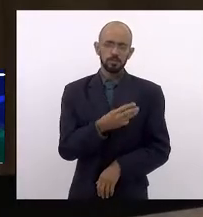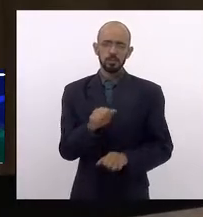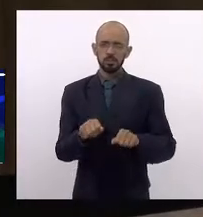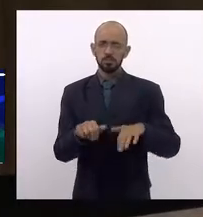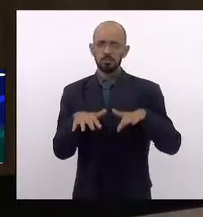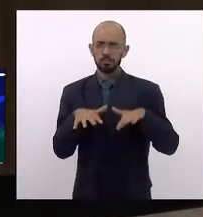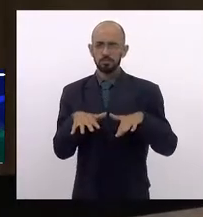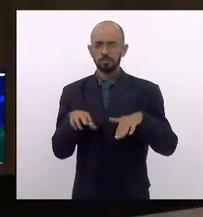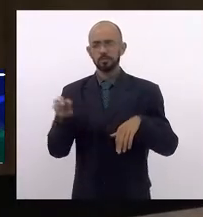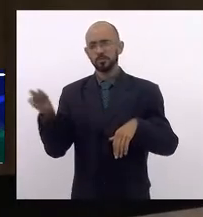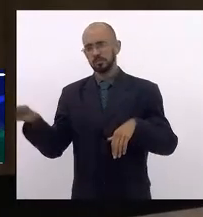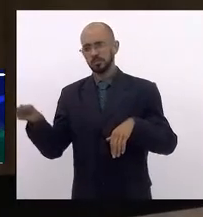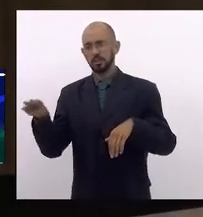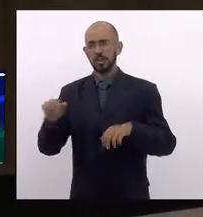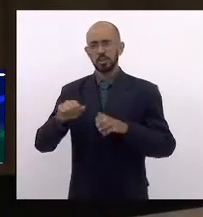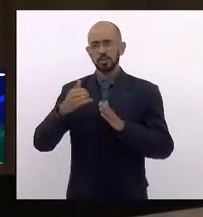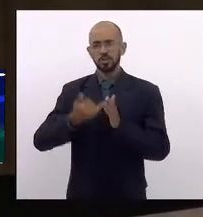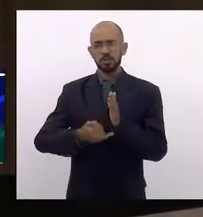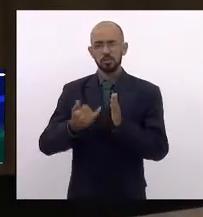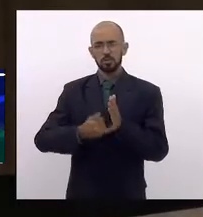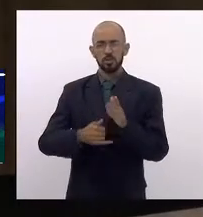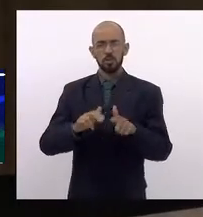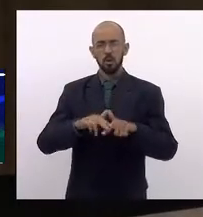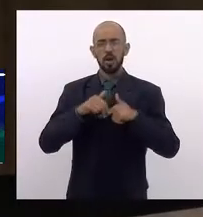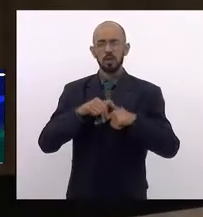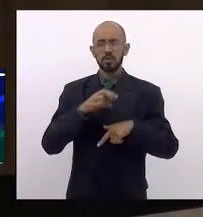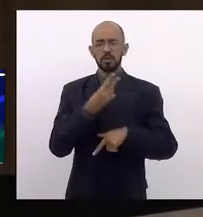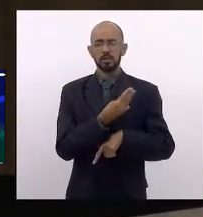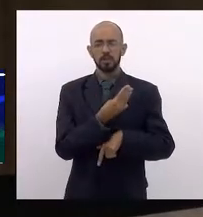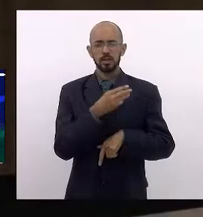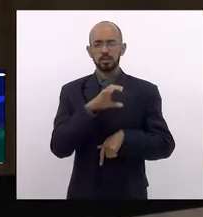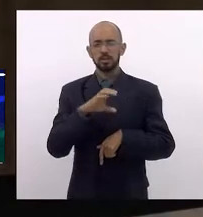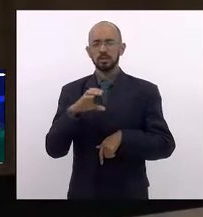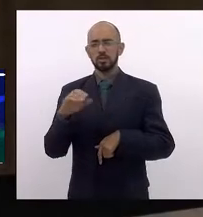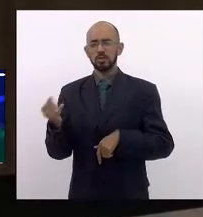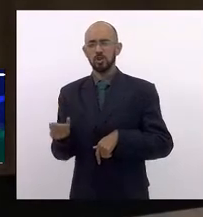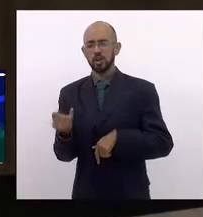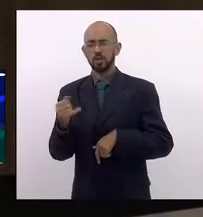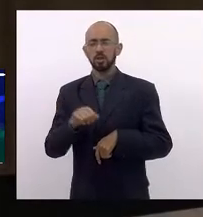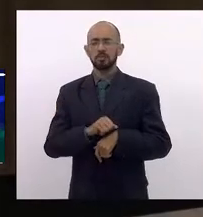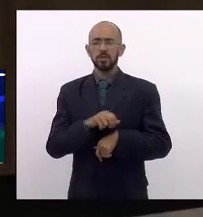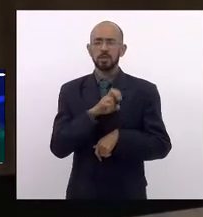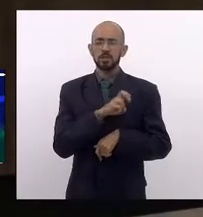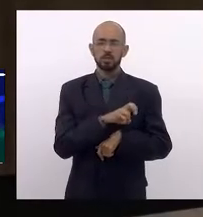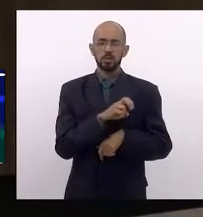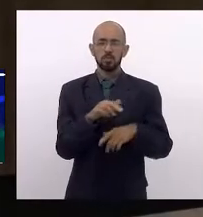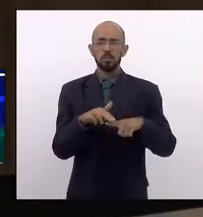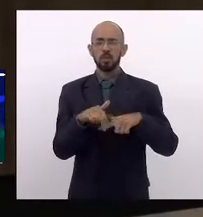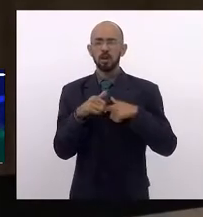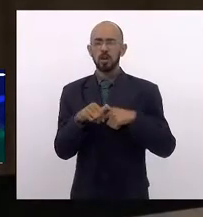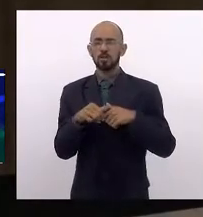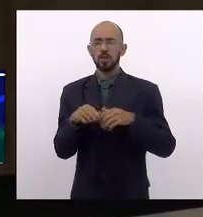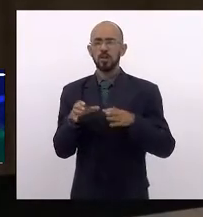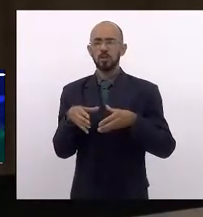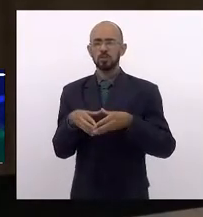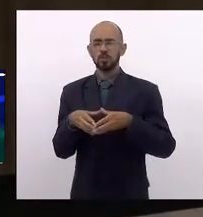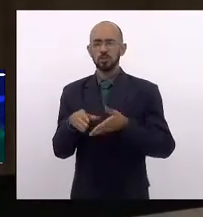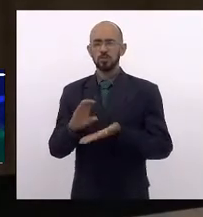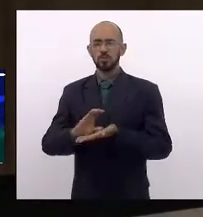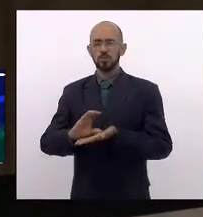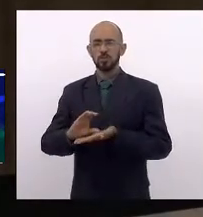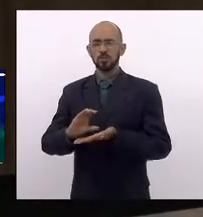plenário e três da comissão de tributação pela Emenda três STJ emenda cinco pela Emenda quatro da comissão de tributação